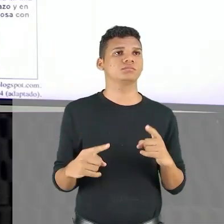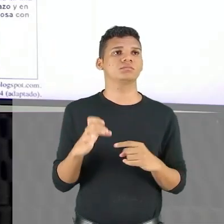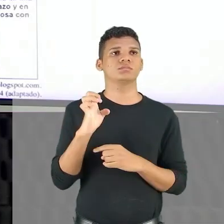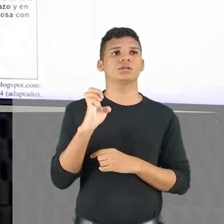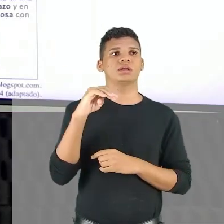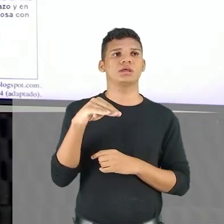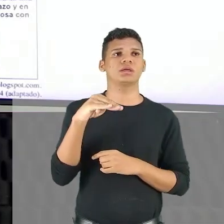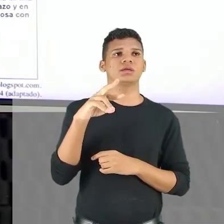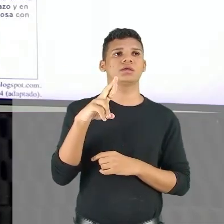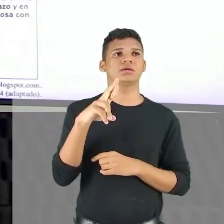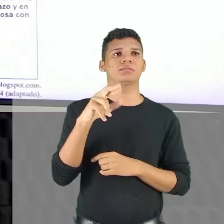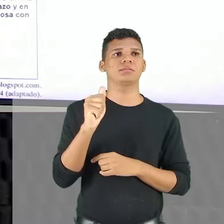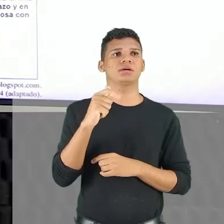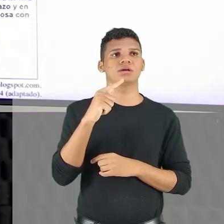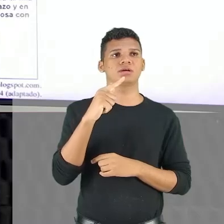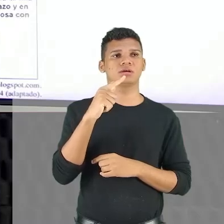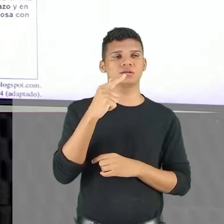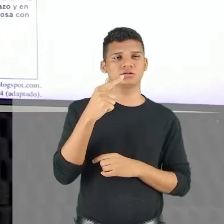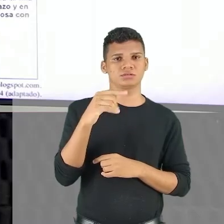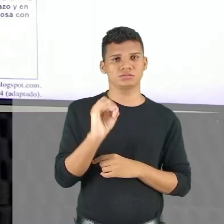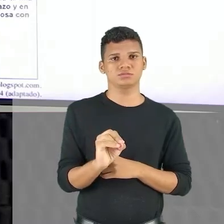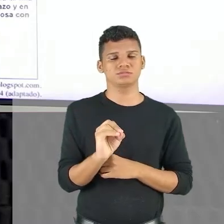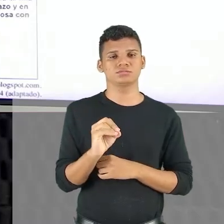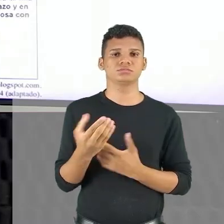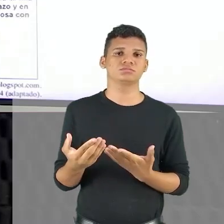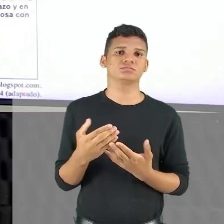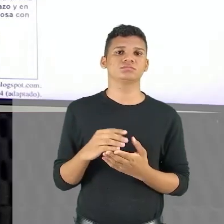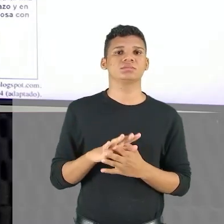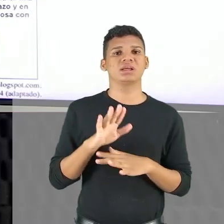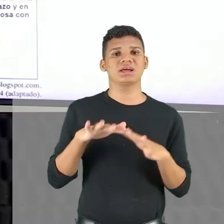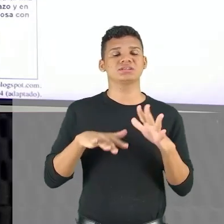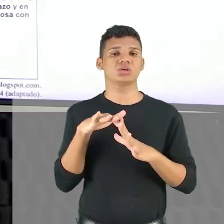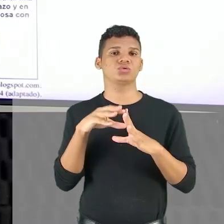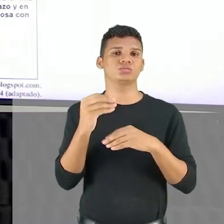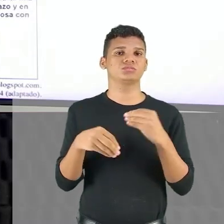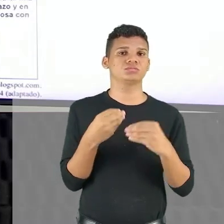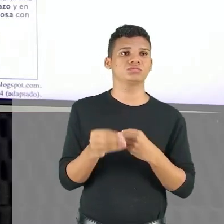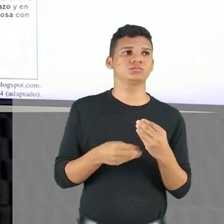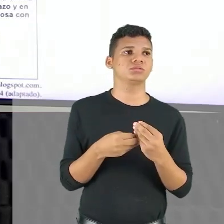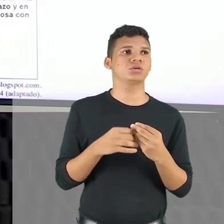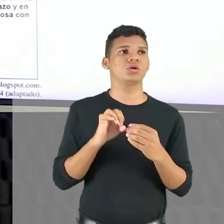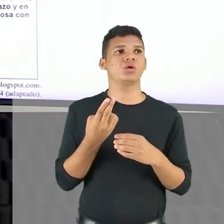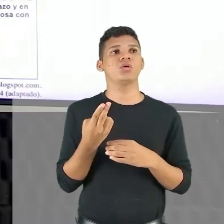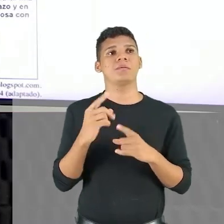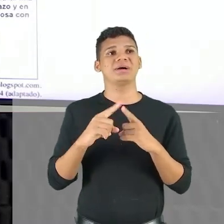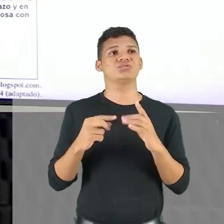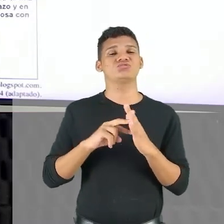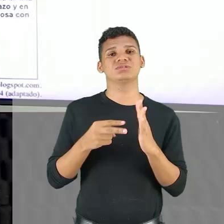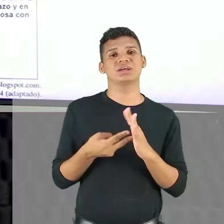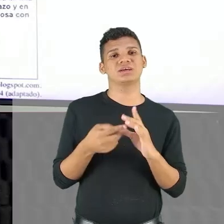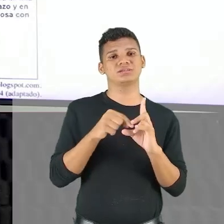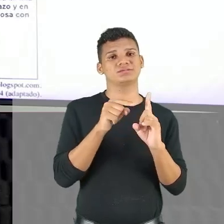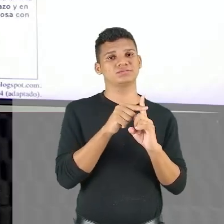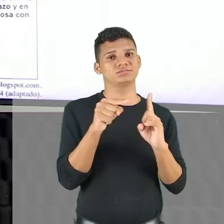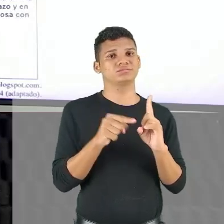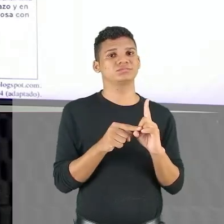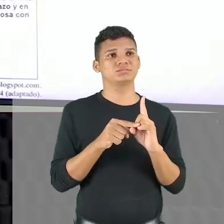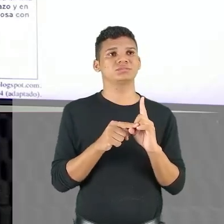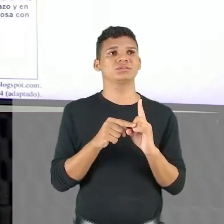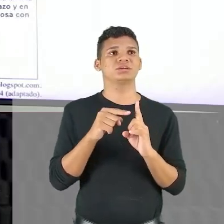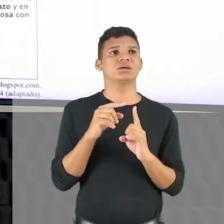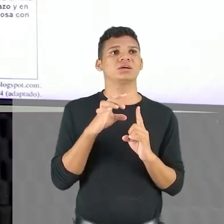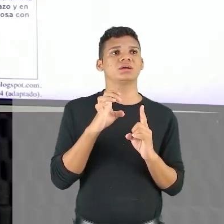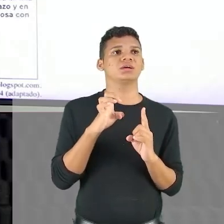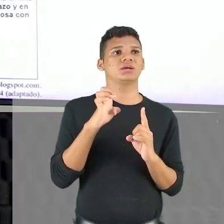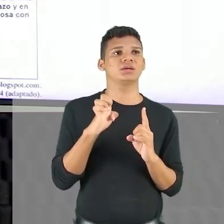Embaraçar, né? No sentido aí, embaraçado, embaraçada, né? Grávida, certo? Embaraço,